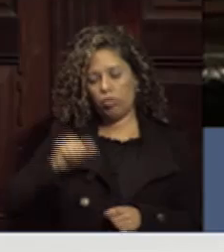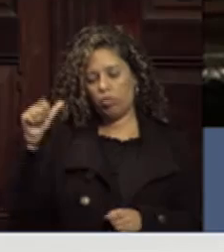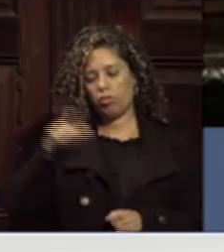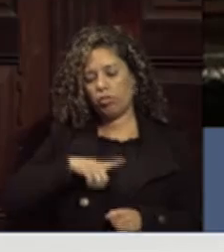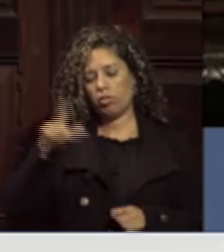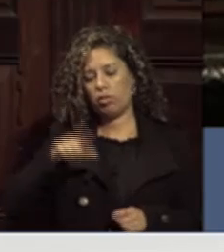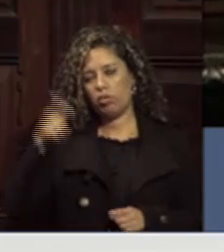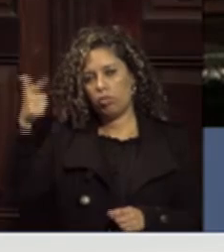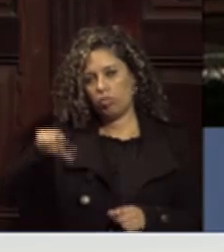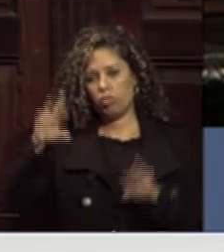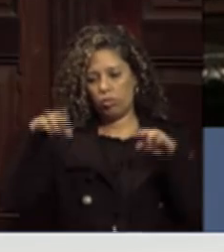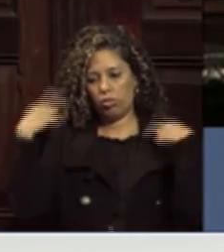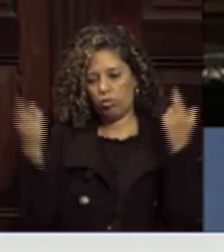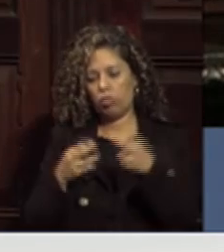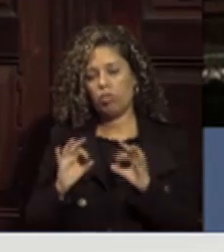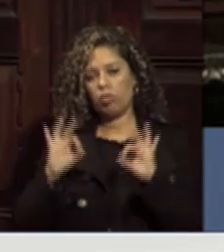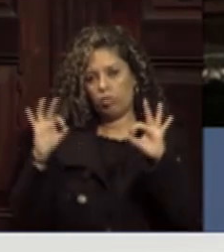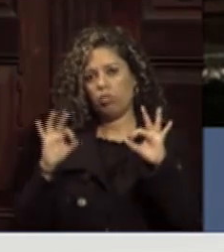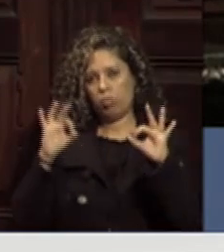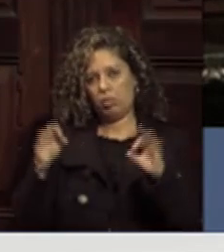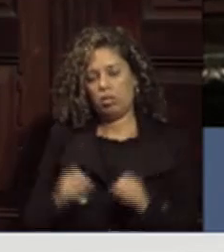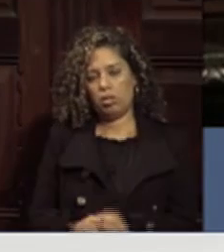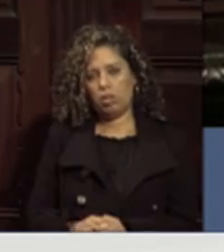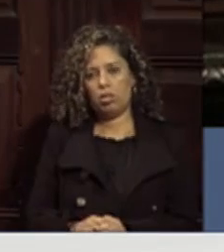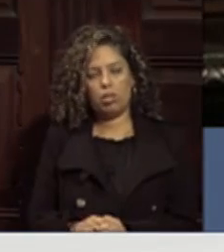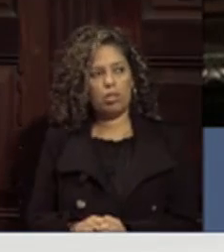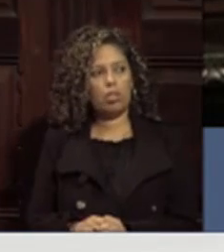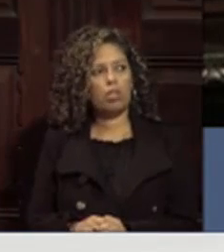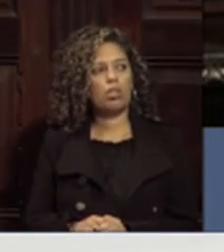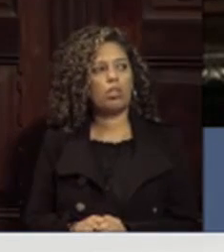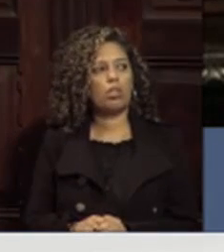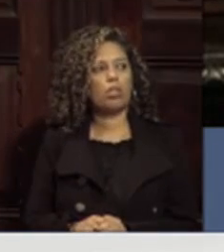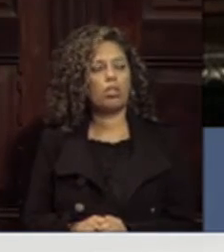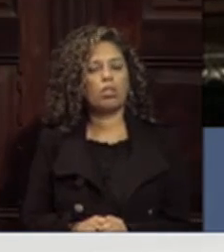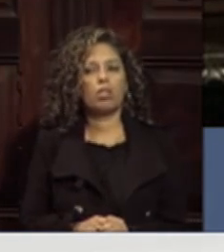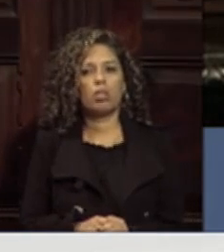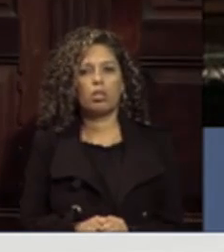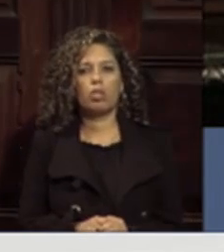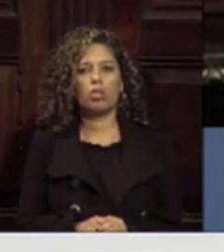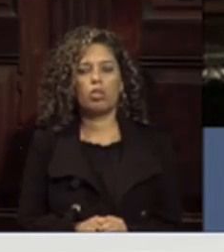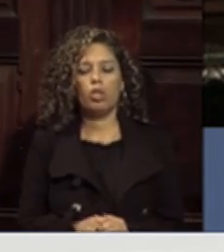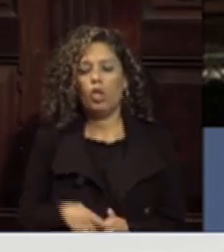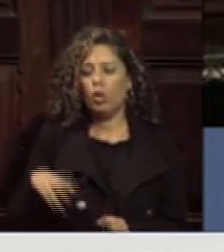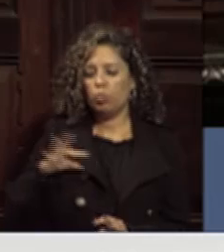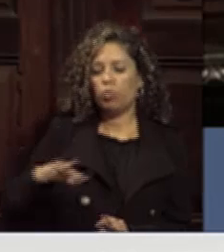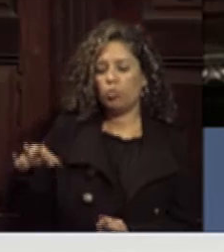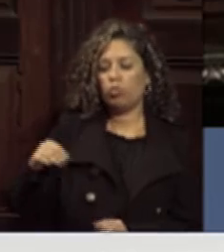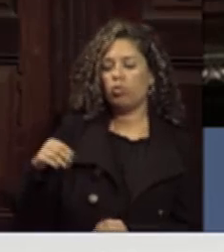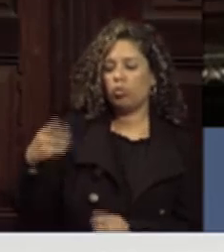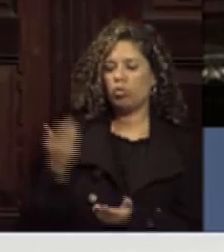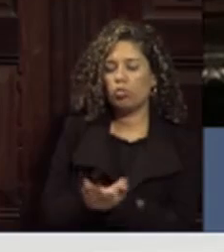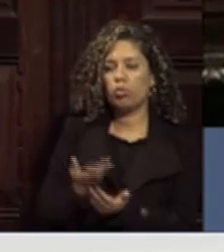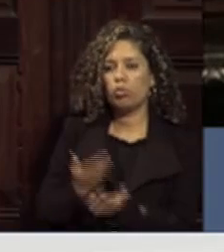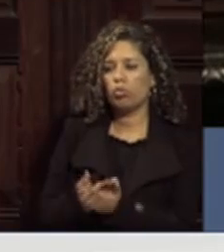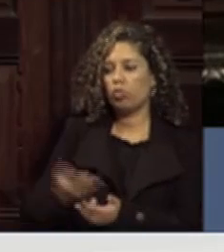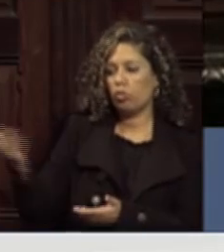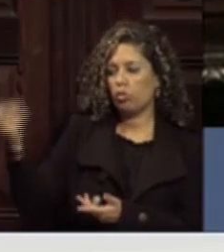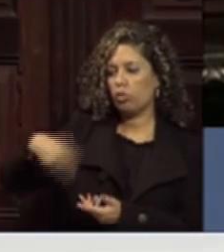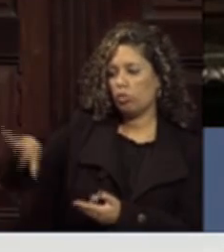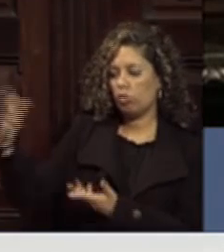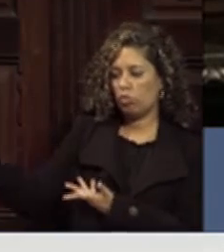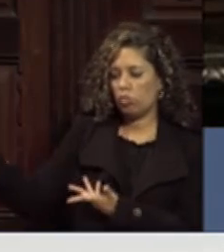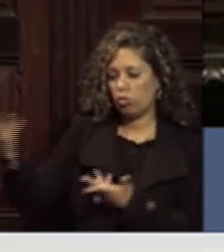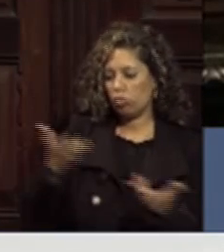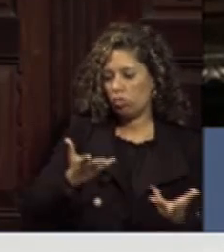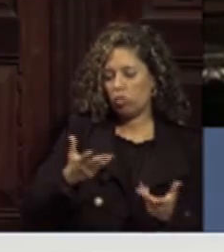a Sociedade Nacional de Agricultura, a FAETEC, a SEDUC. Marcamos a nossa próxima audiência